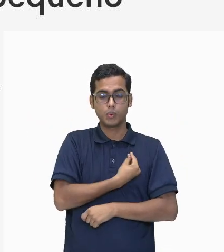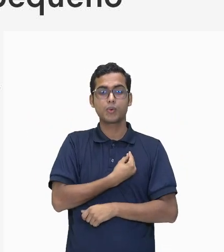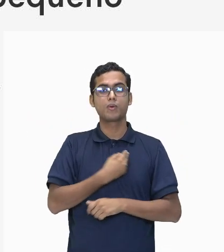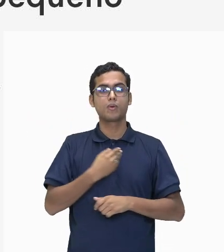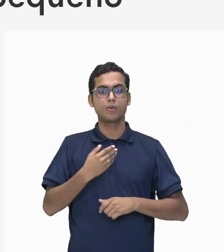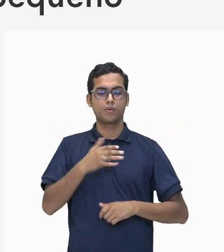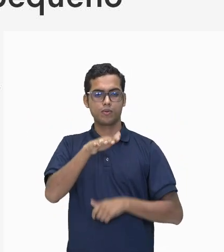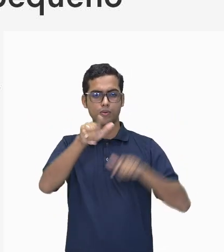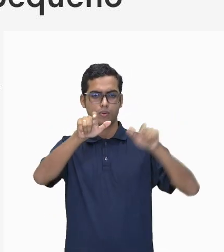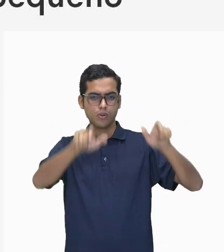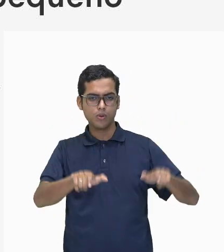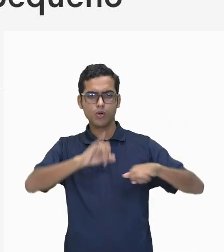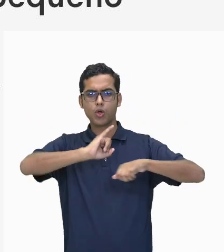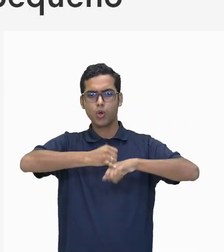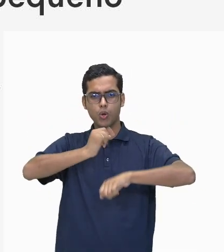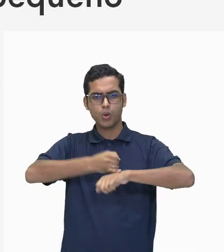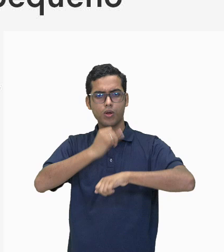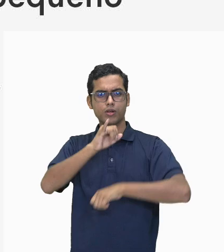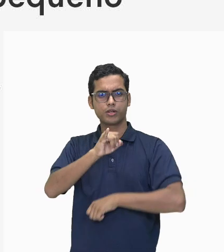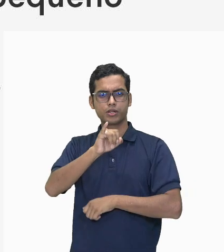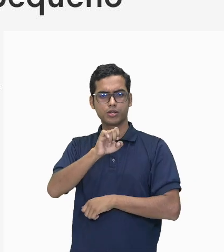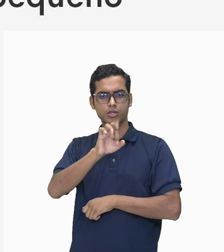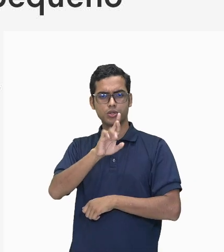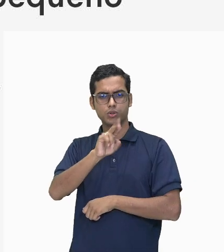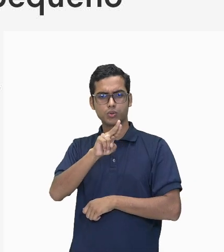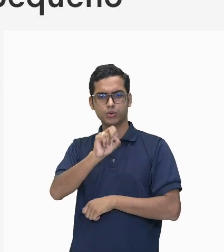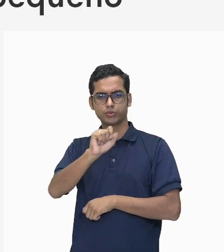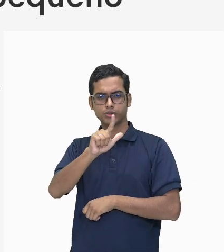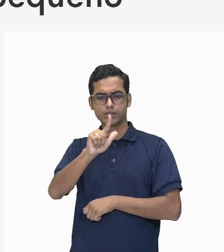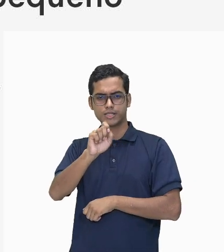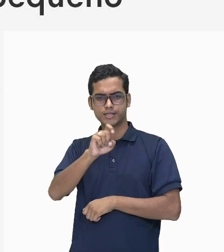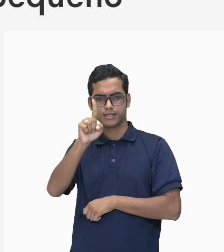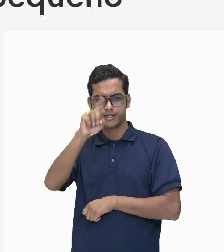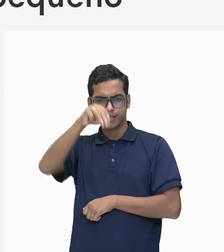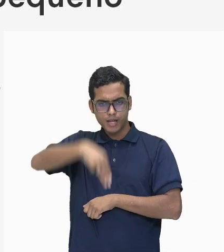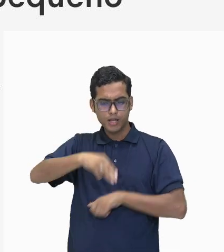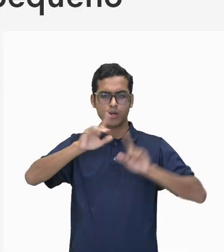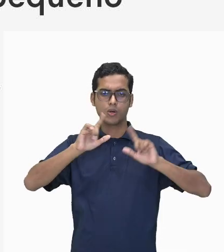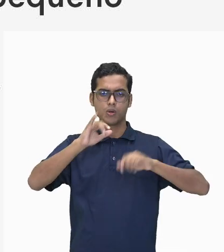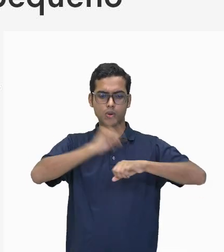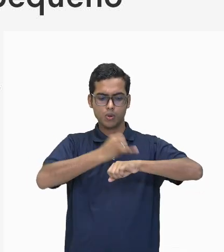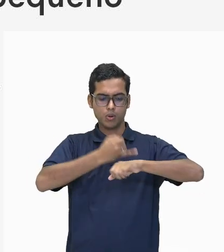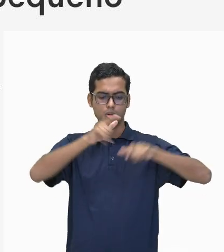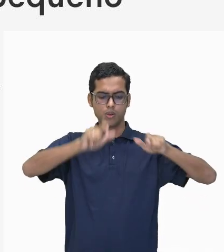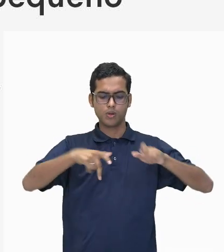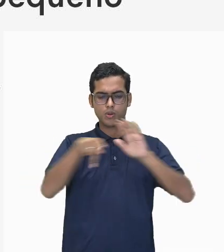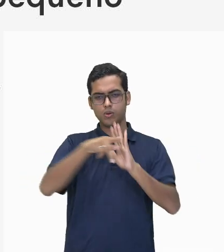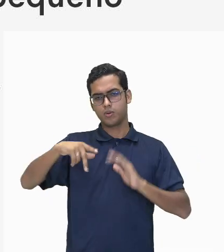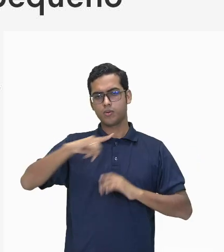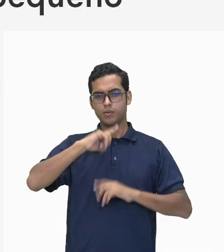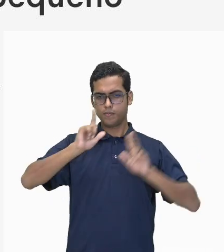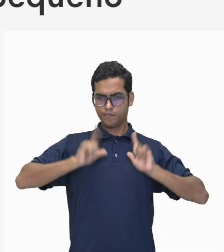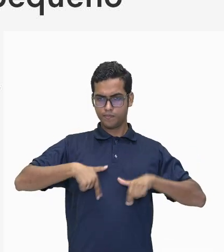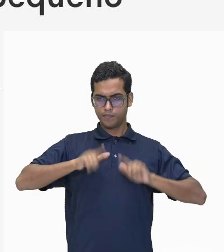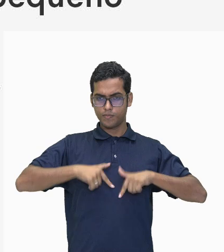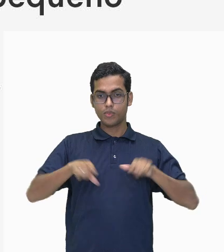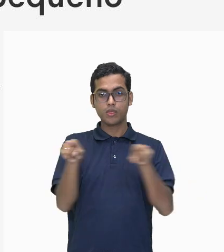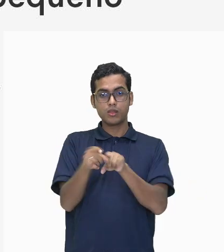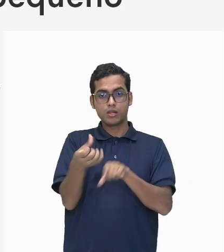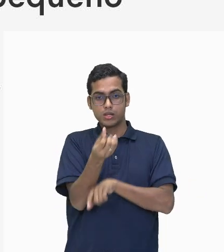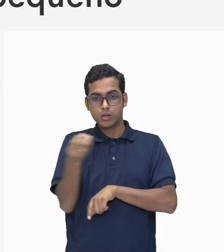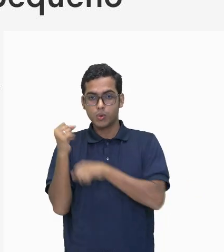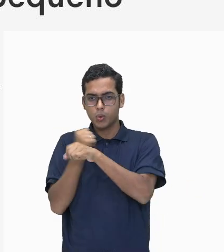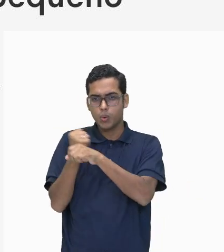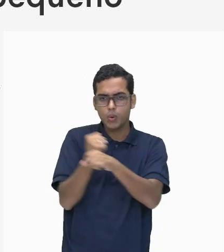de 600 anos antes de Cristo, e foi ordenado por Deus a liderar um pequeno grupo de pessoas para irem para o